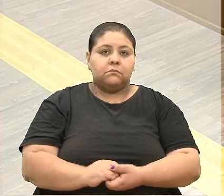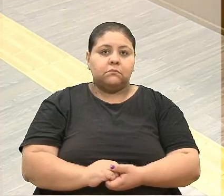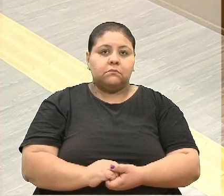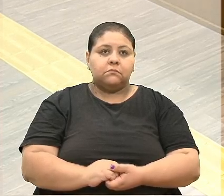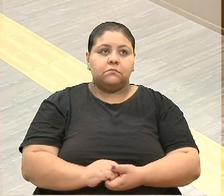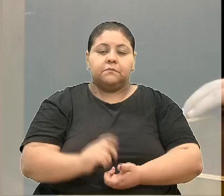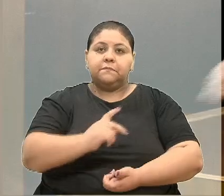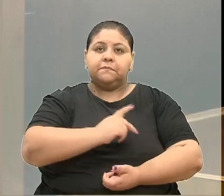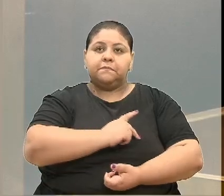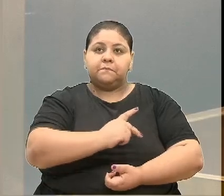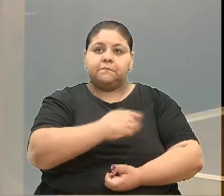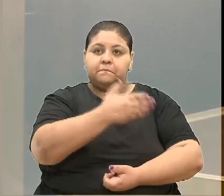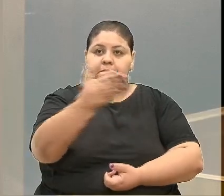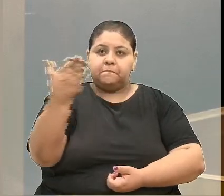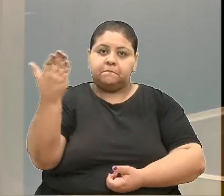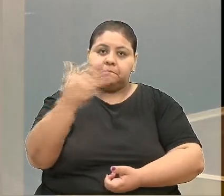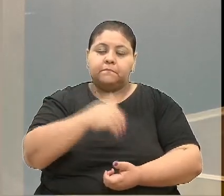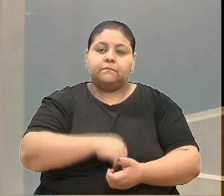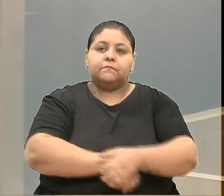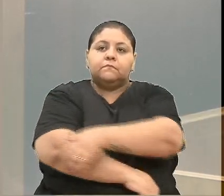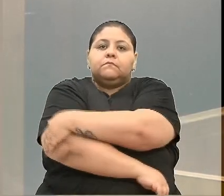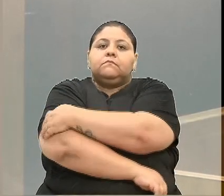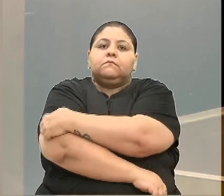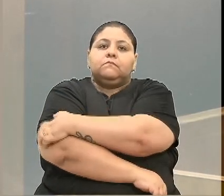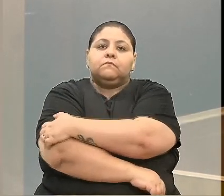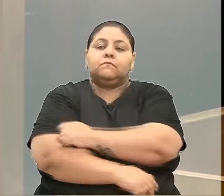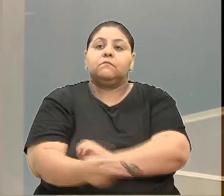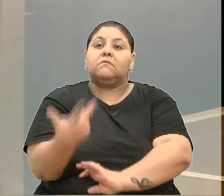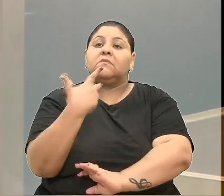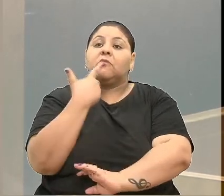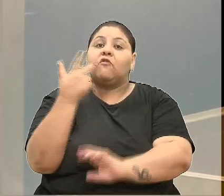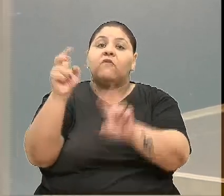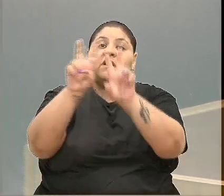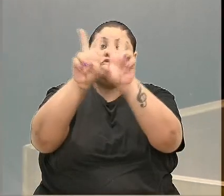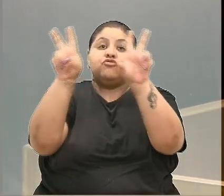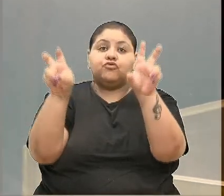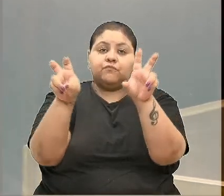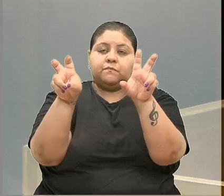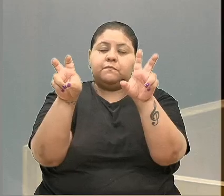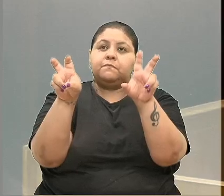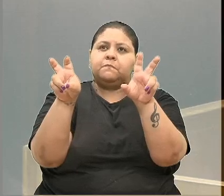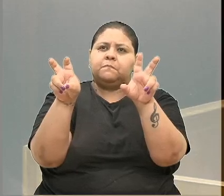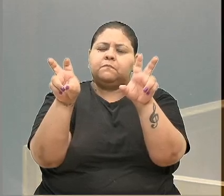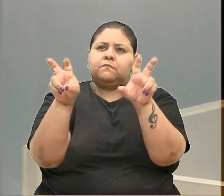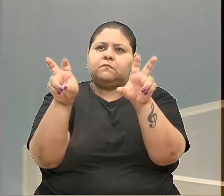Senhora presidente, senhoras e senhores vereadores, eu vou falar de um tema até para